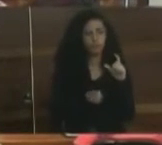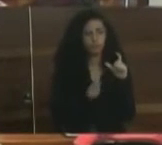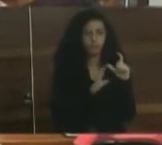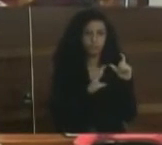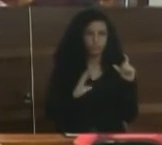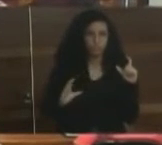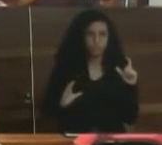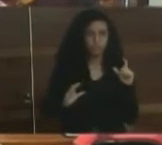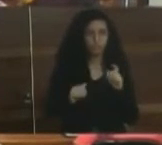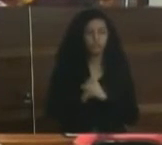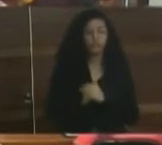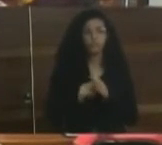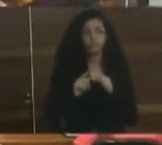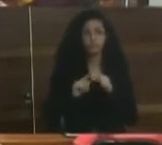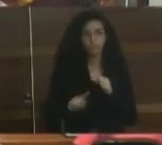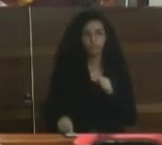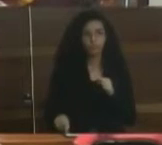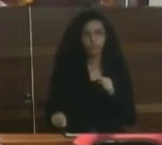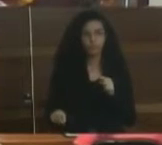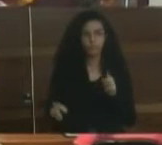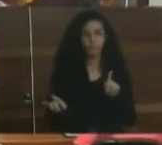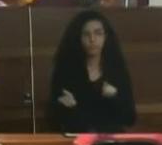e aí